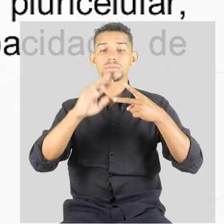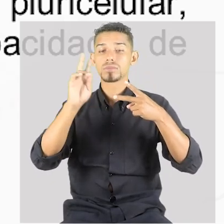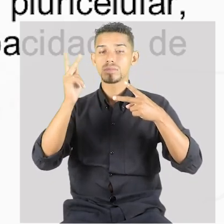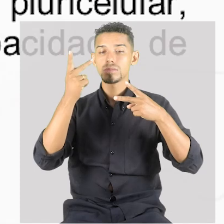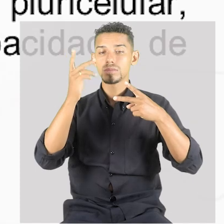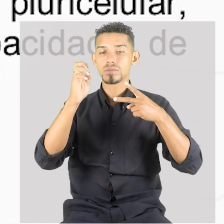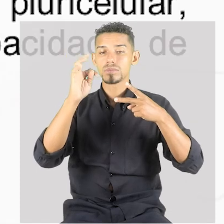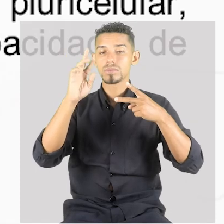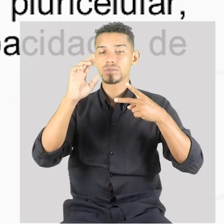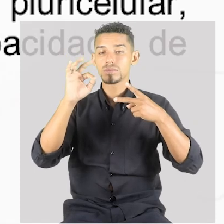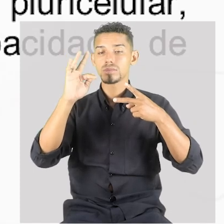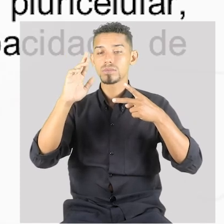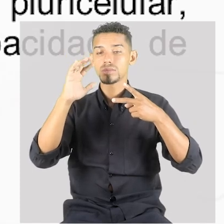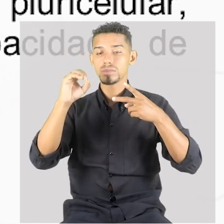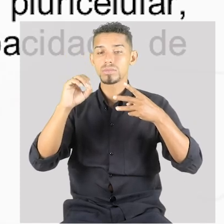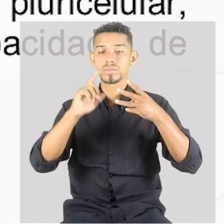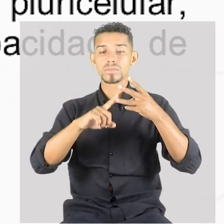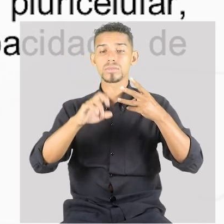heterotrófico,